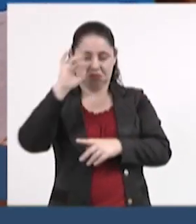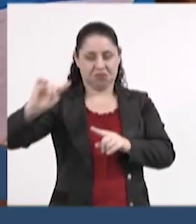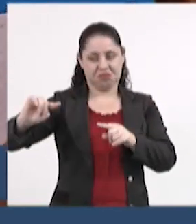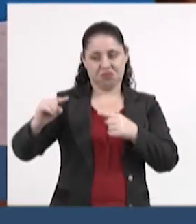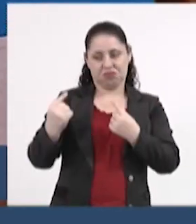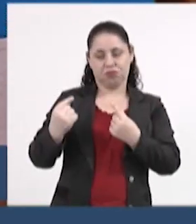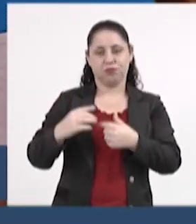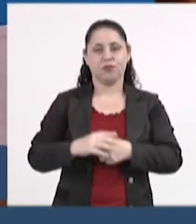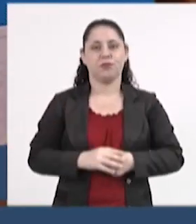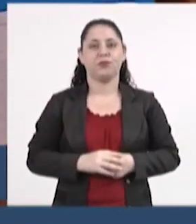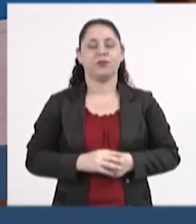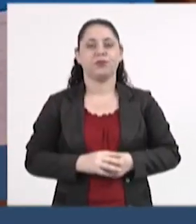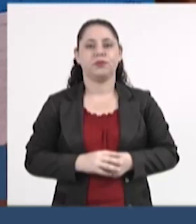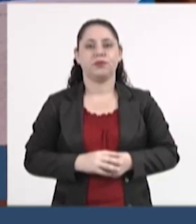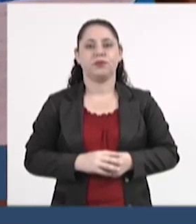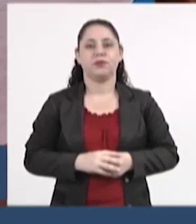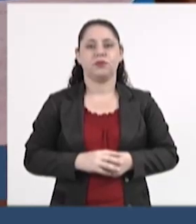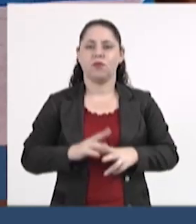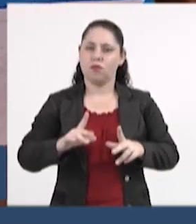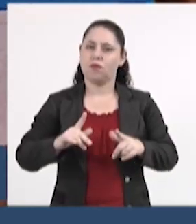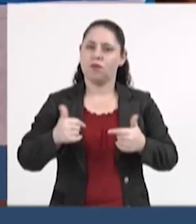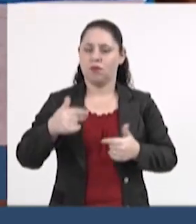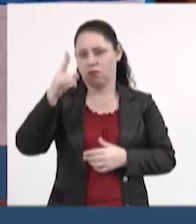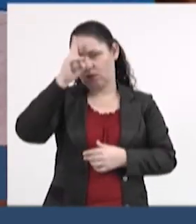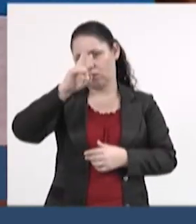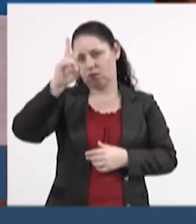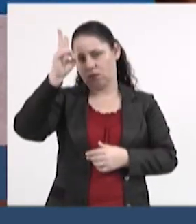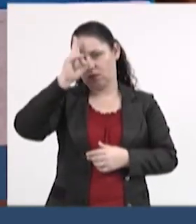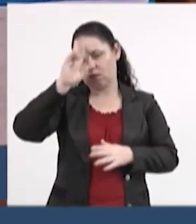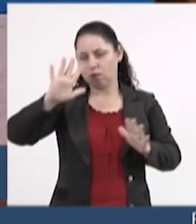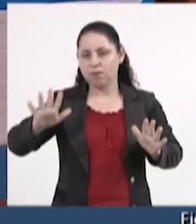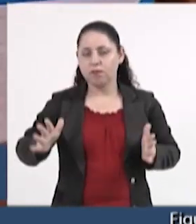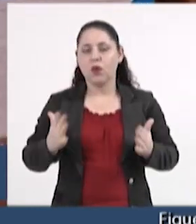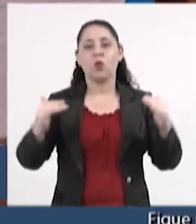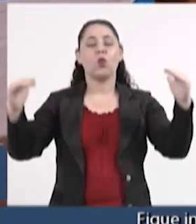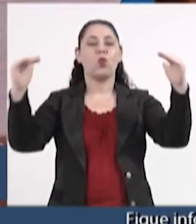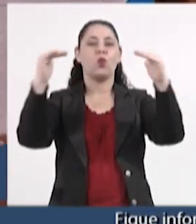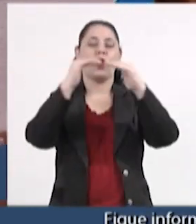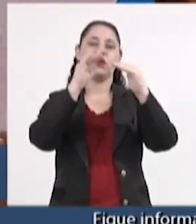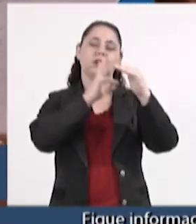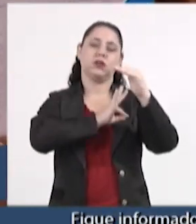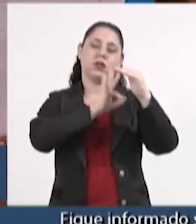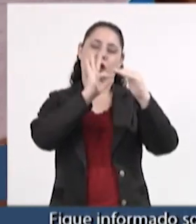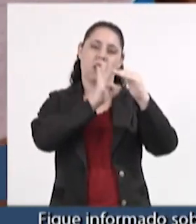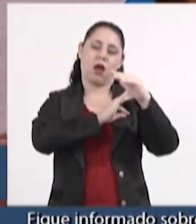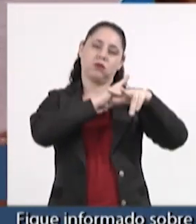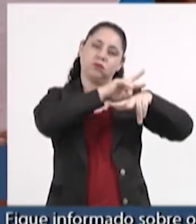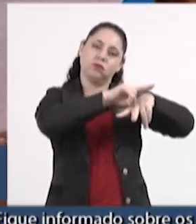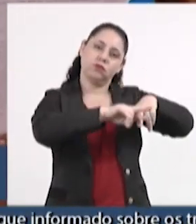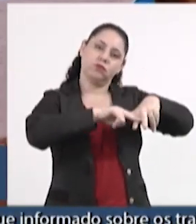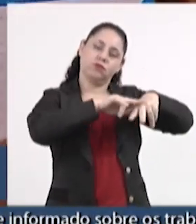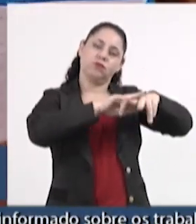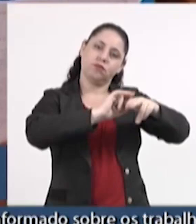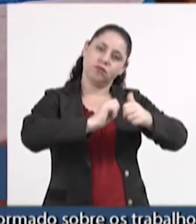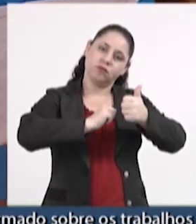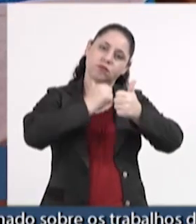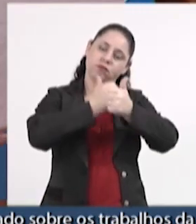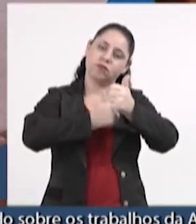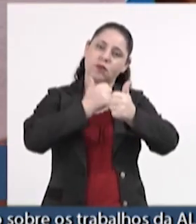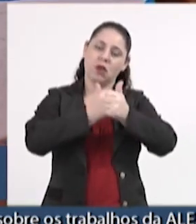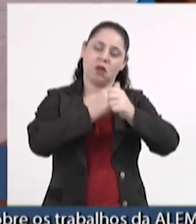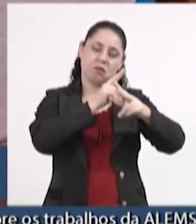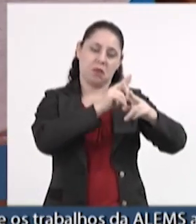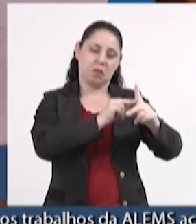atingem. Em nossas lutas históricas pela promoção da igualdade salarial entre gêneros, o enfrentamento ao